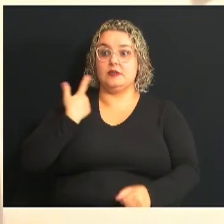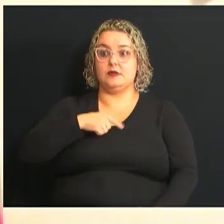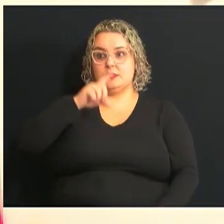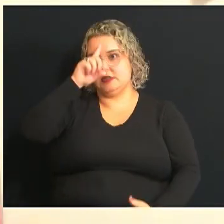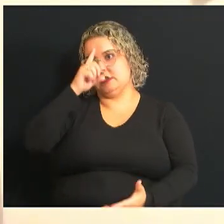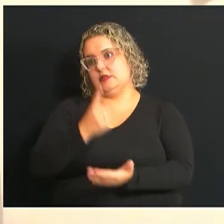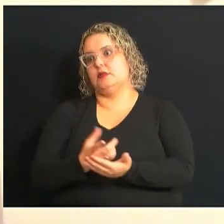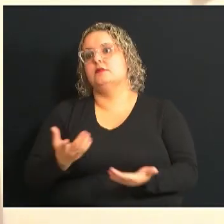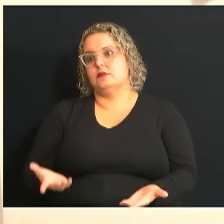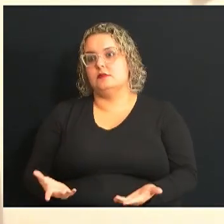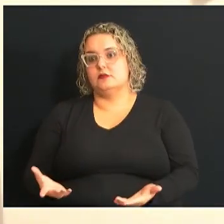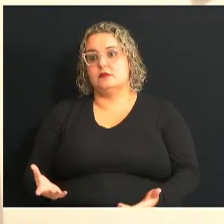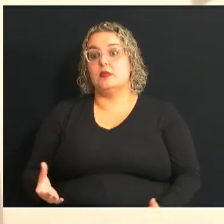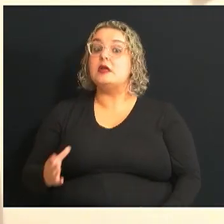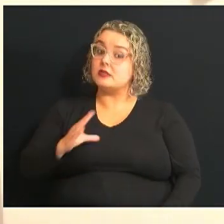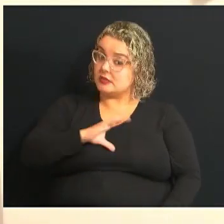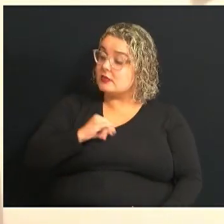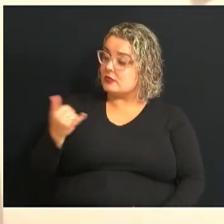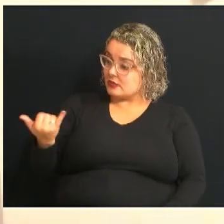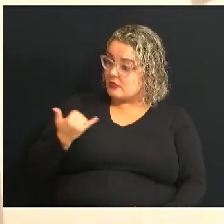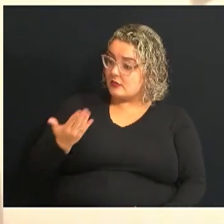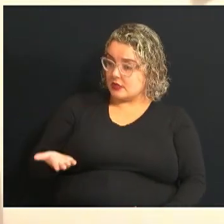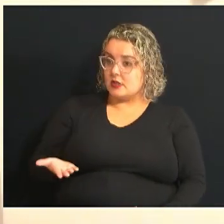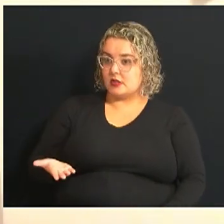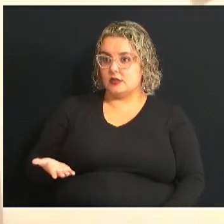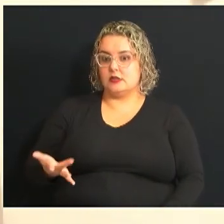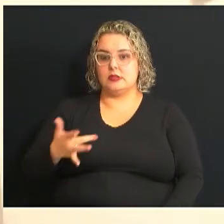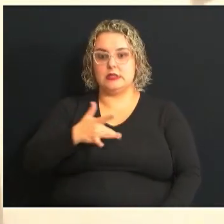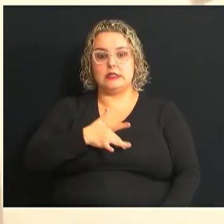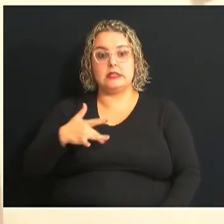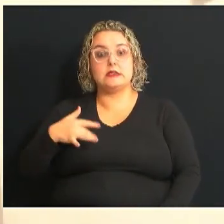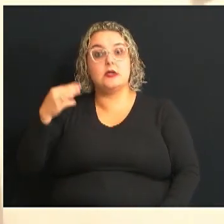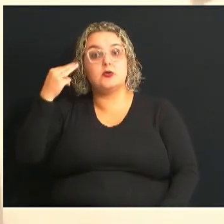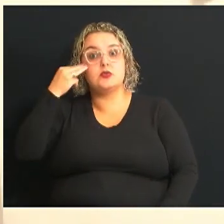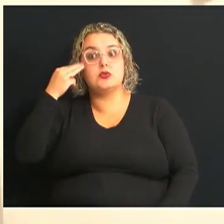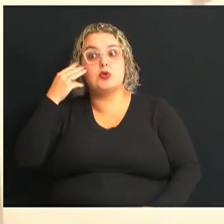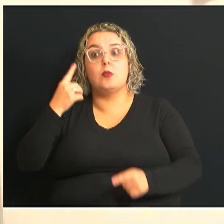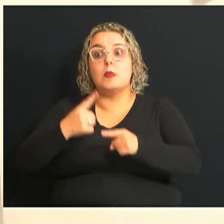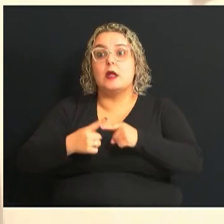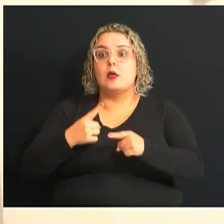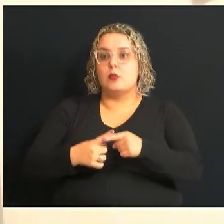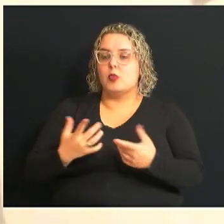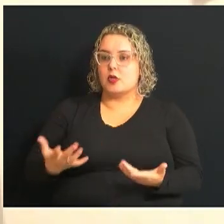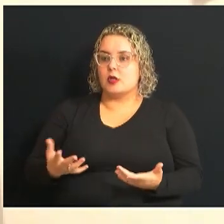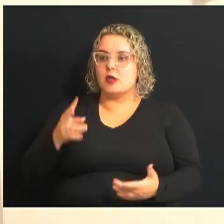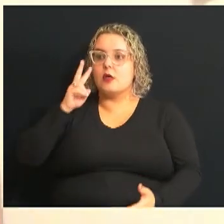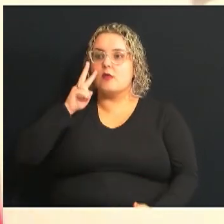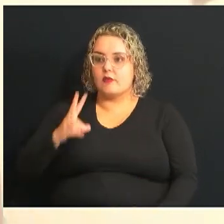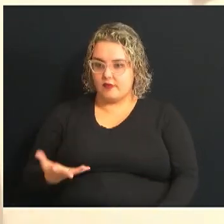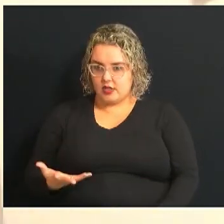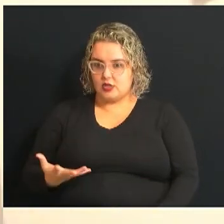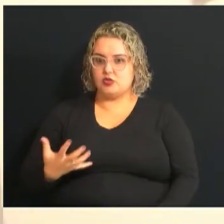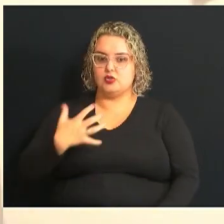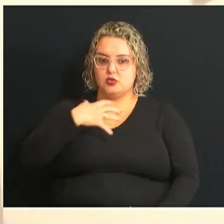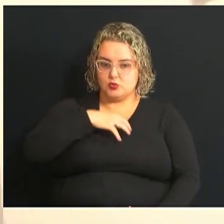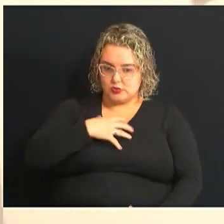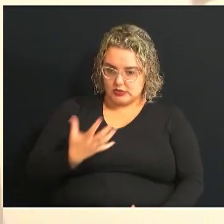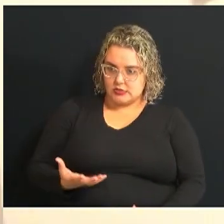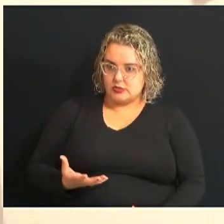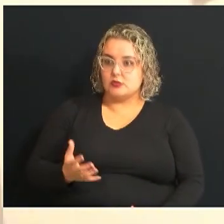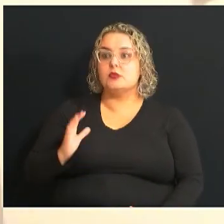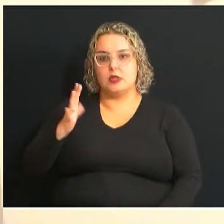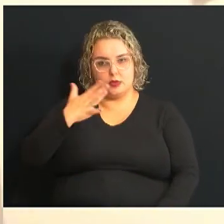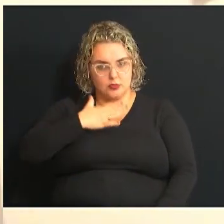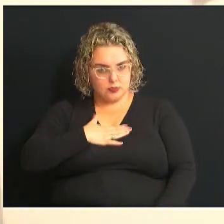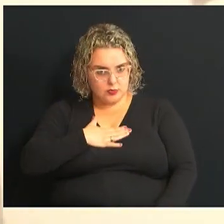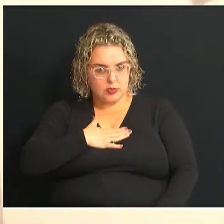Mas eu gostei muito que você tocou nesse assunto, né, da saúde mental, porque eu vejo e eu sinto, e aconteceu comigo, e eu